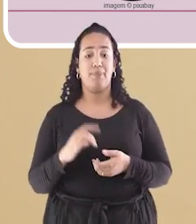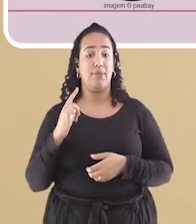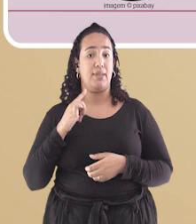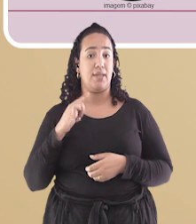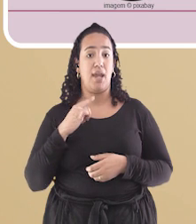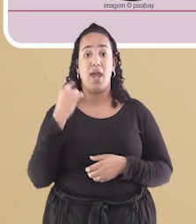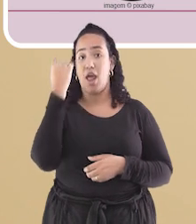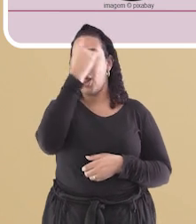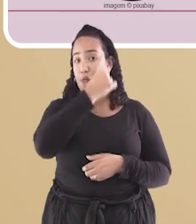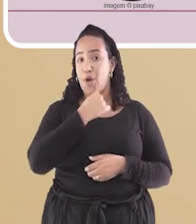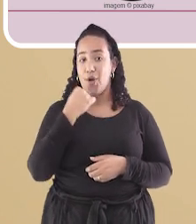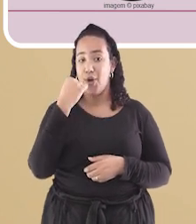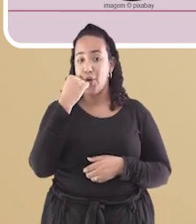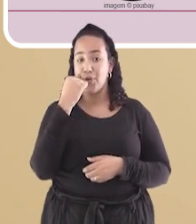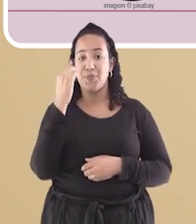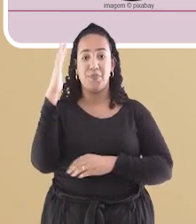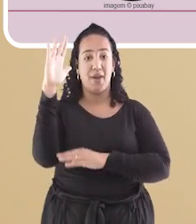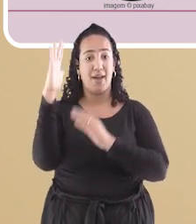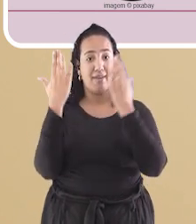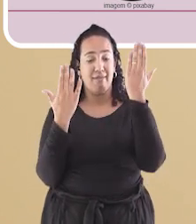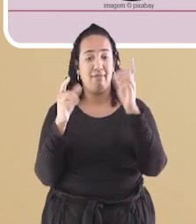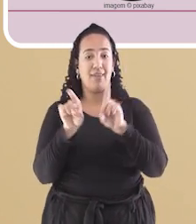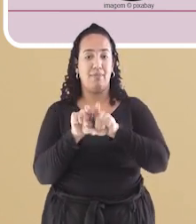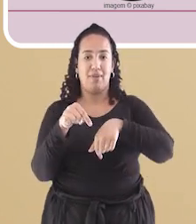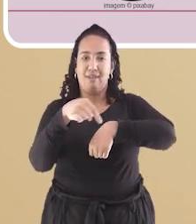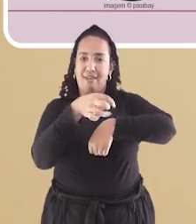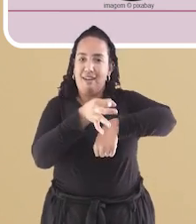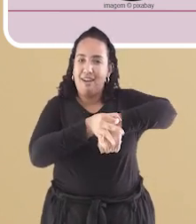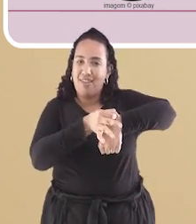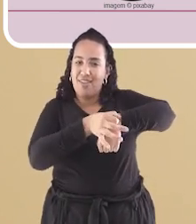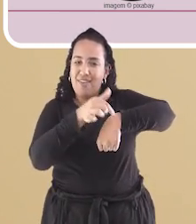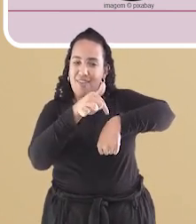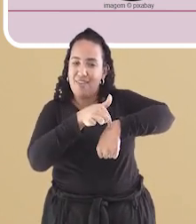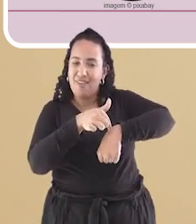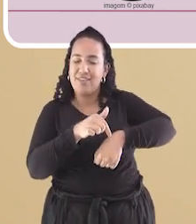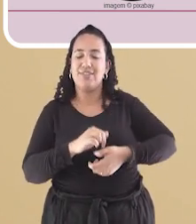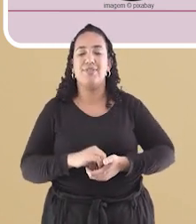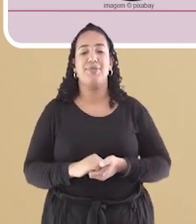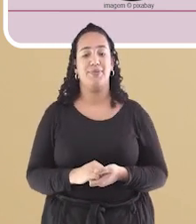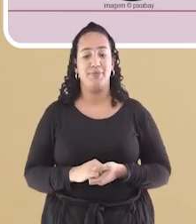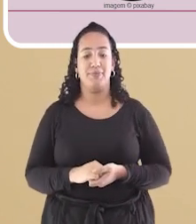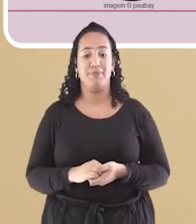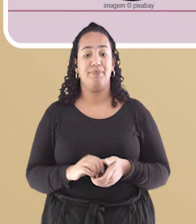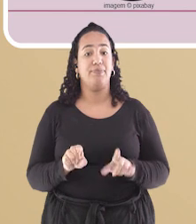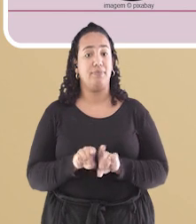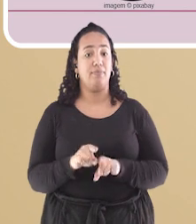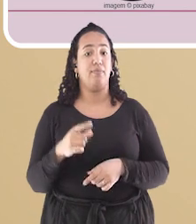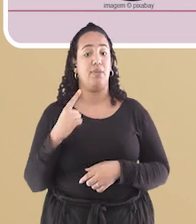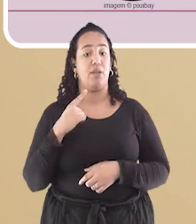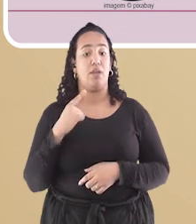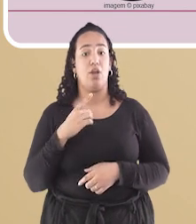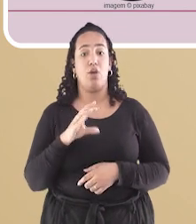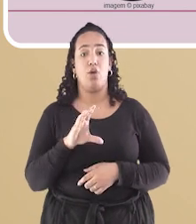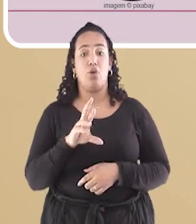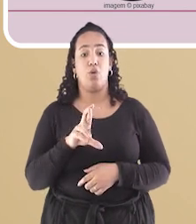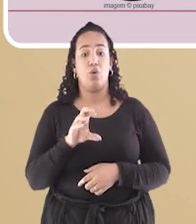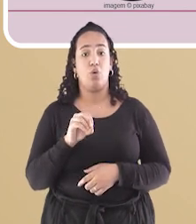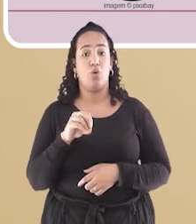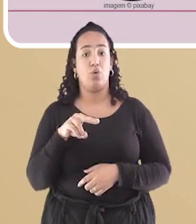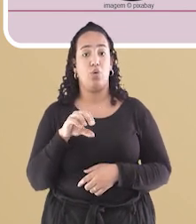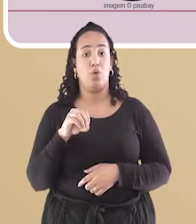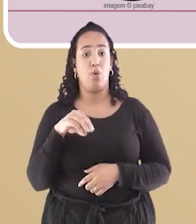de parede, o relógio de pulso, o relógio despertador, o cronômetro, o